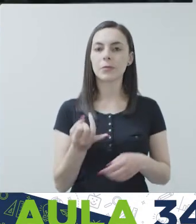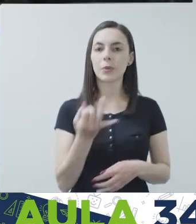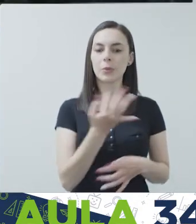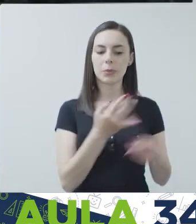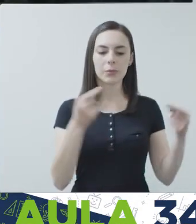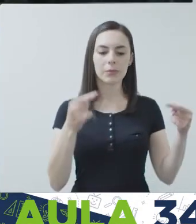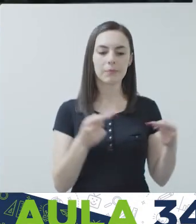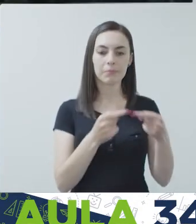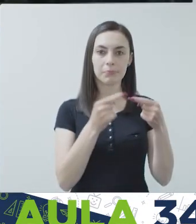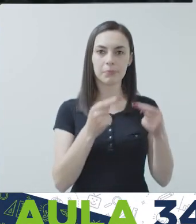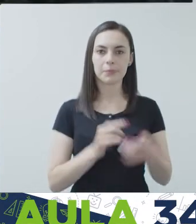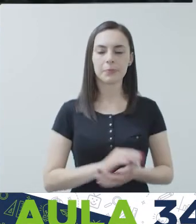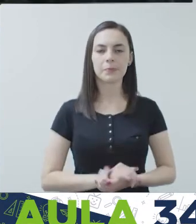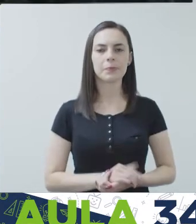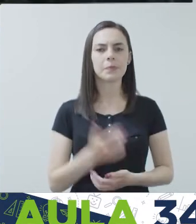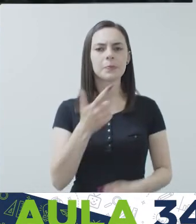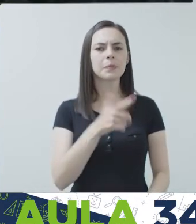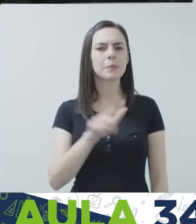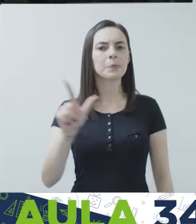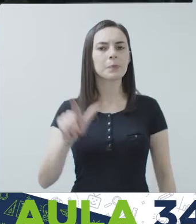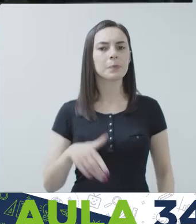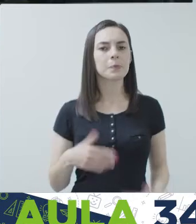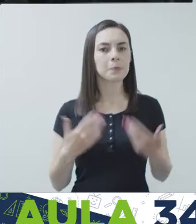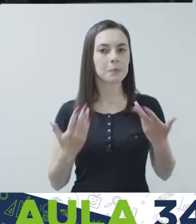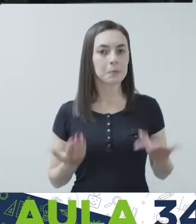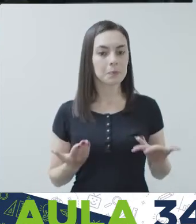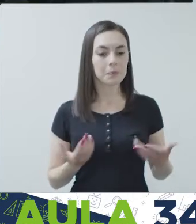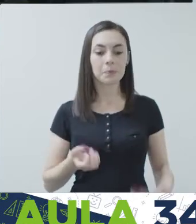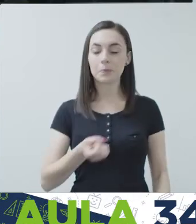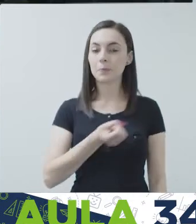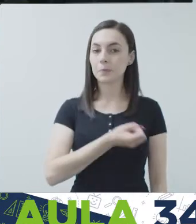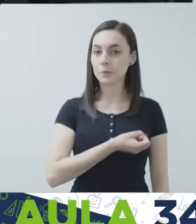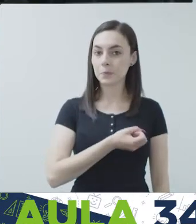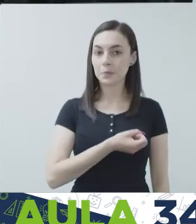E agora, qual é o próximo? Número